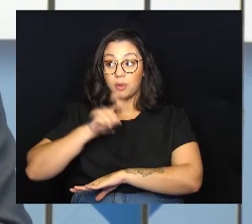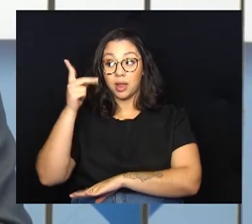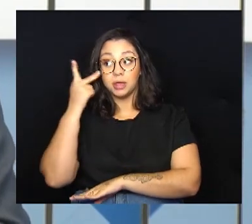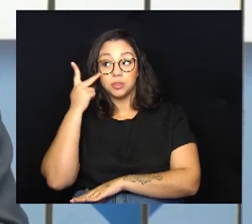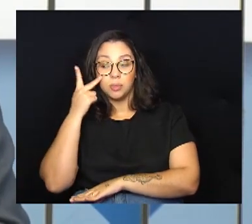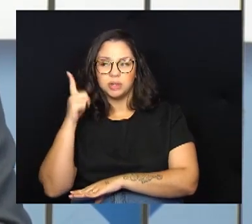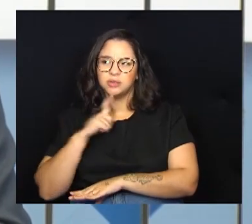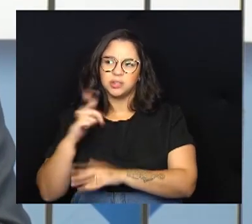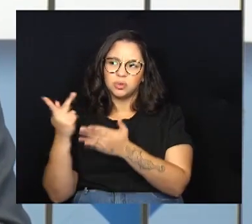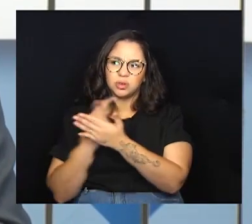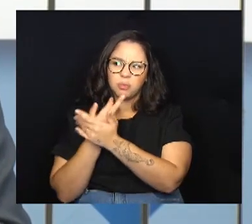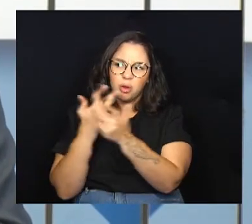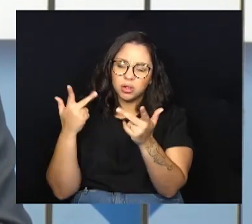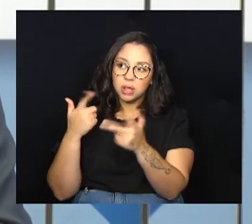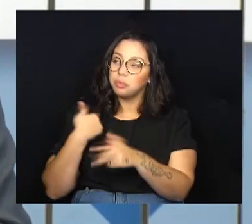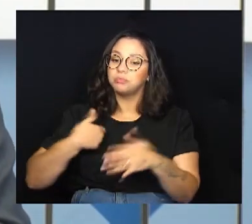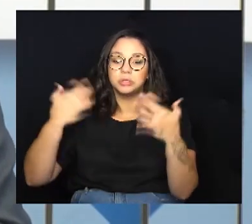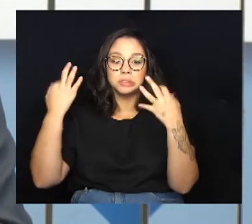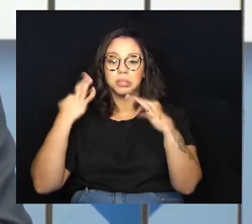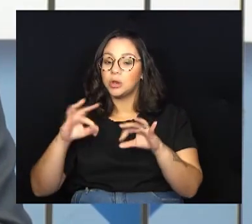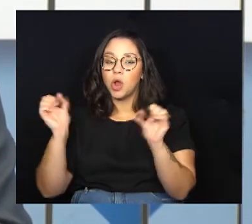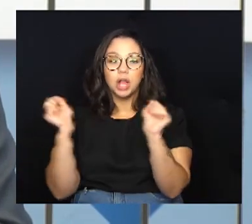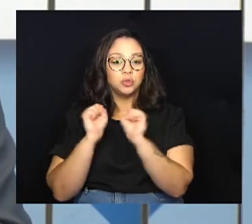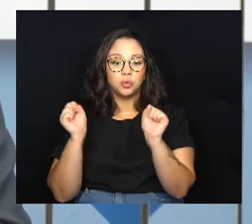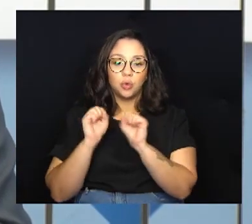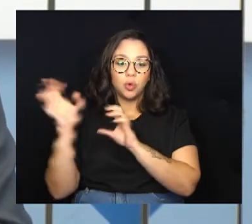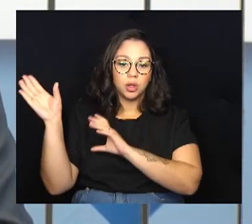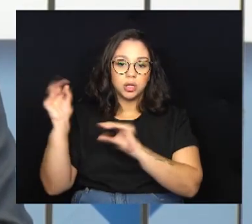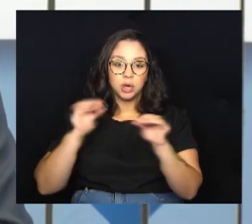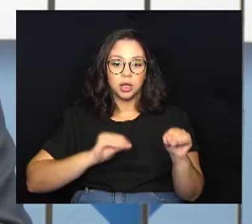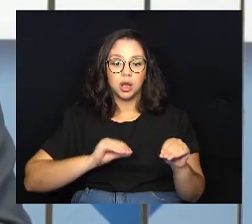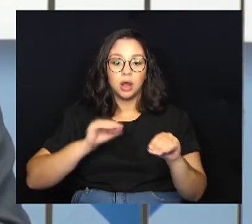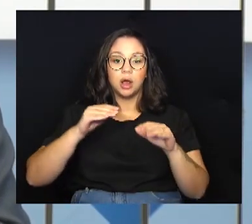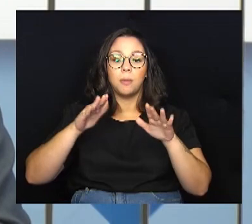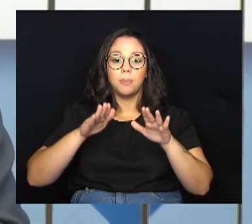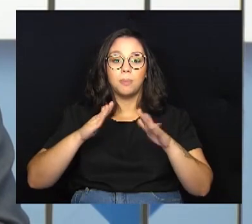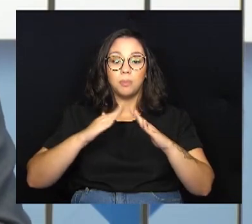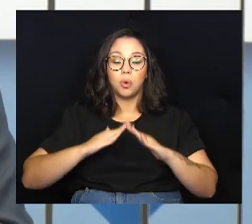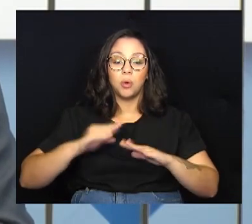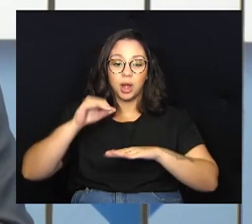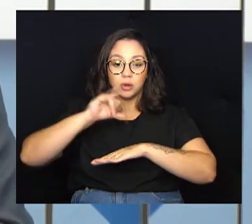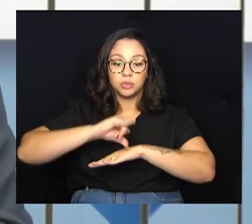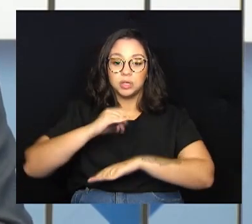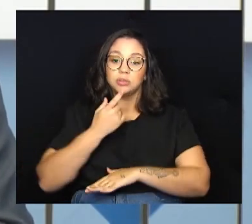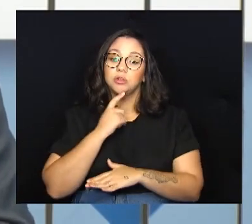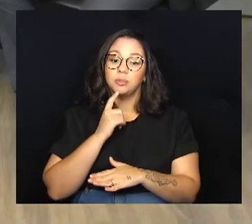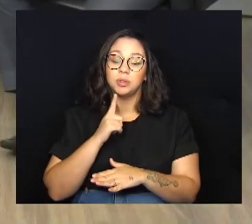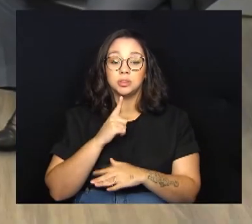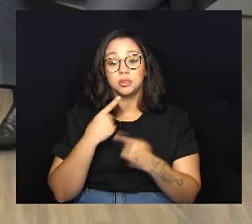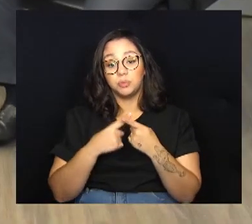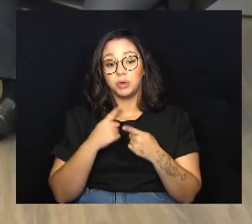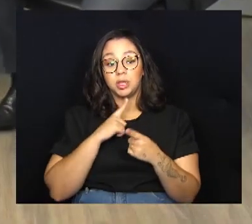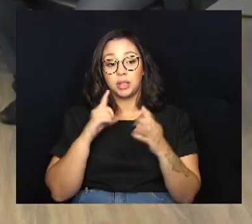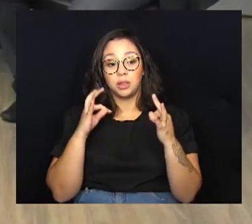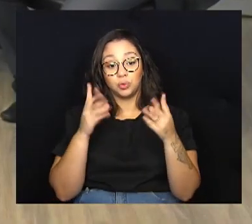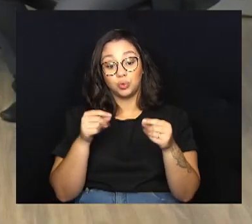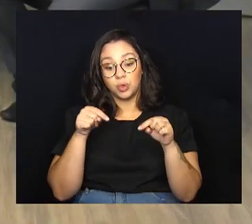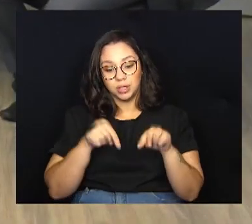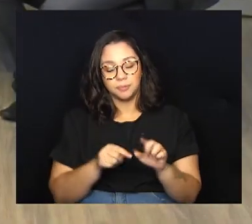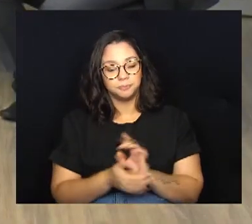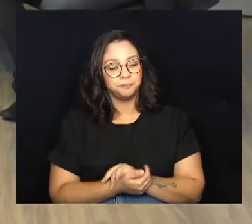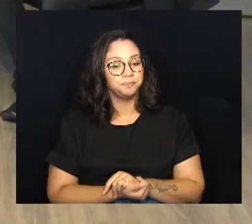ilícita. O tráfico mesmo pega e coloca a K9 como maconha. Você veio buscar maconha? Eu não tenho, mas leva essa. Que é